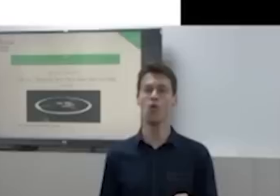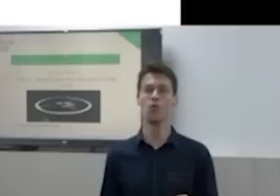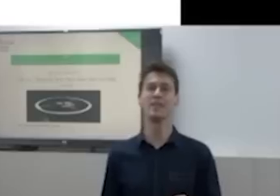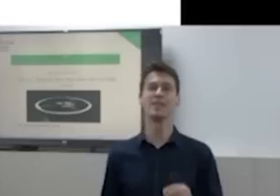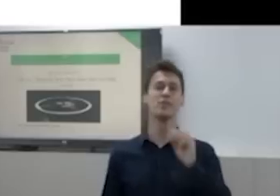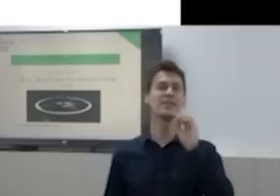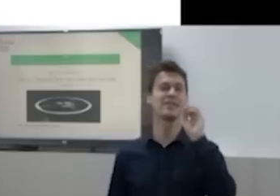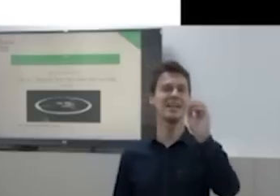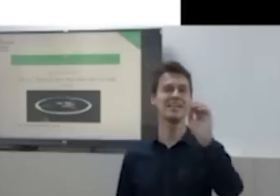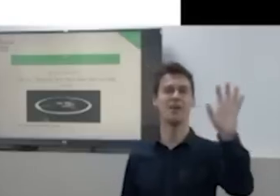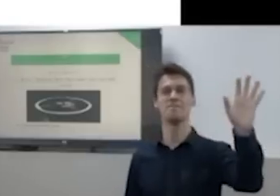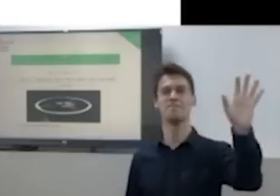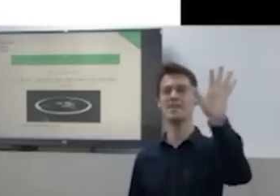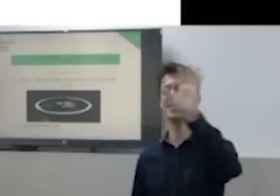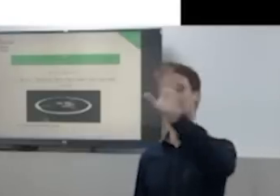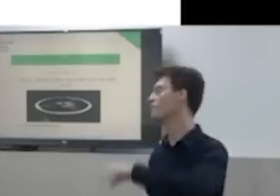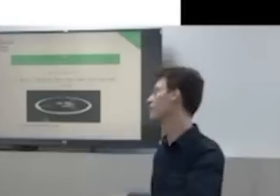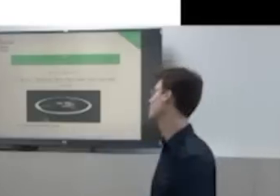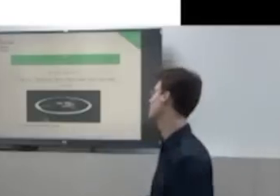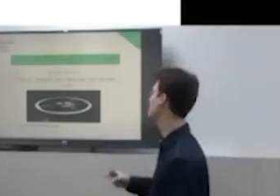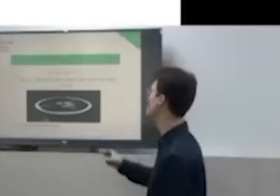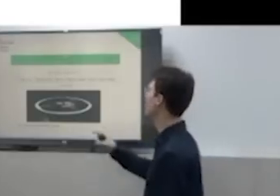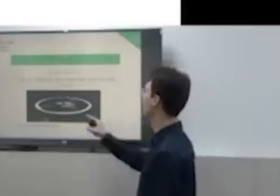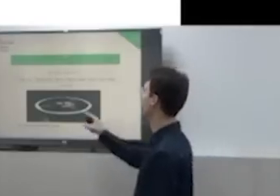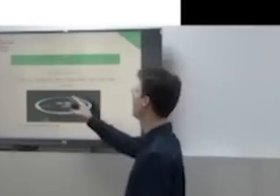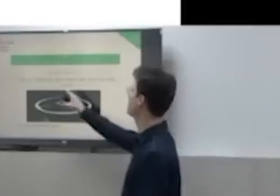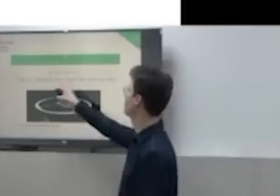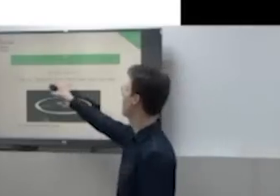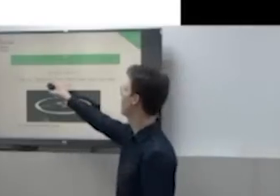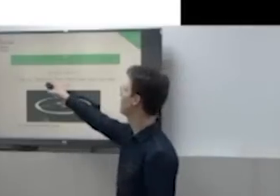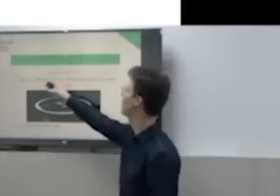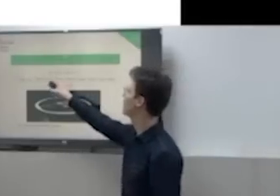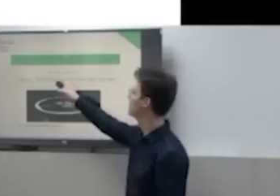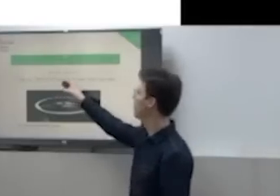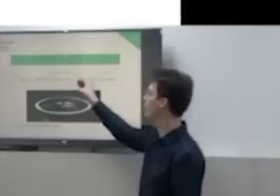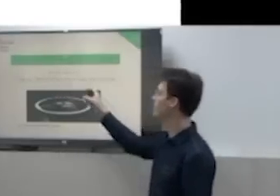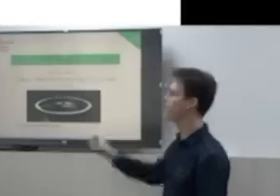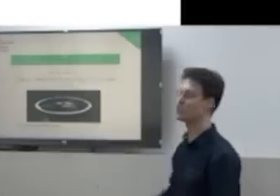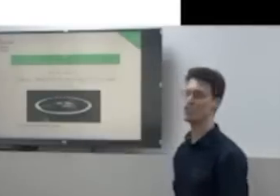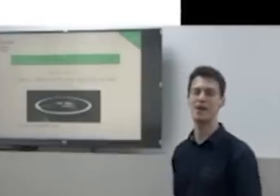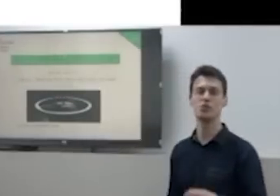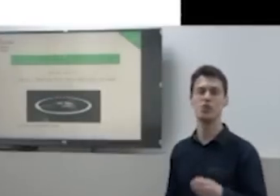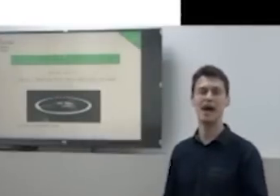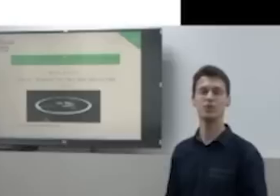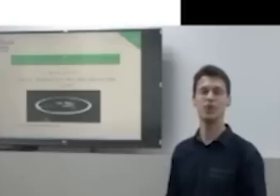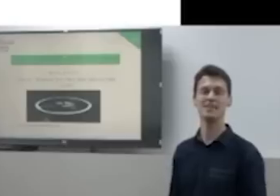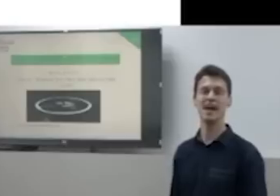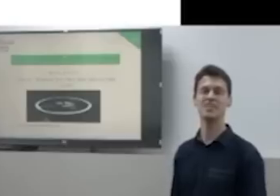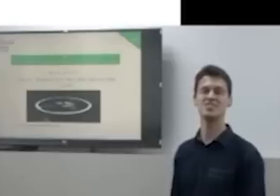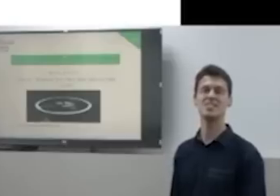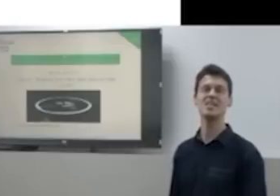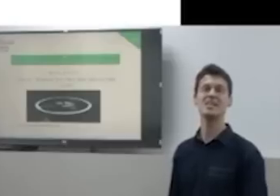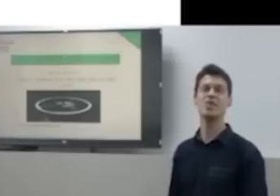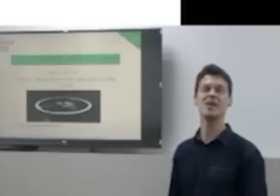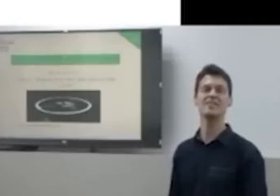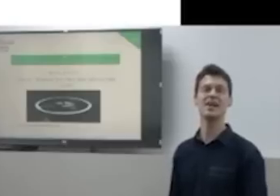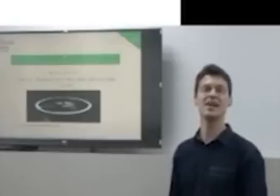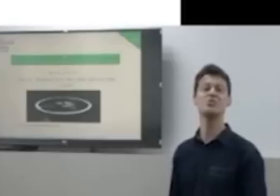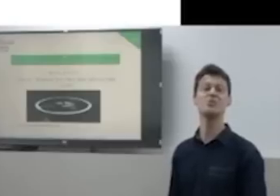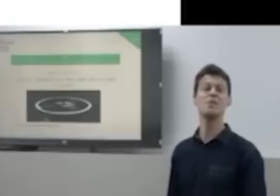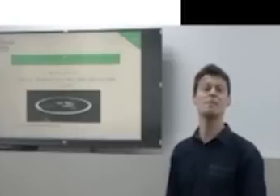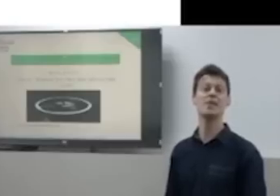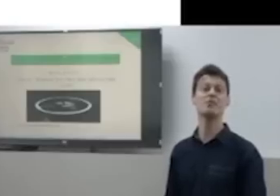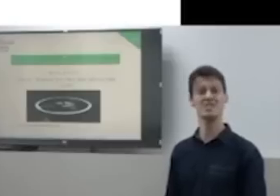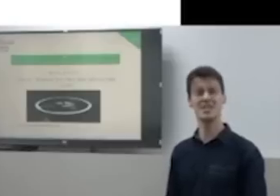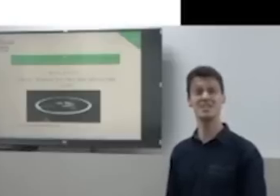site do UOL. Então, tá ali, ó, bem grandão para vocês observarem, que é um caderno chamado Atualidades e é